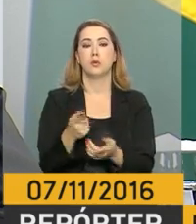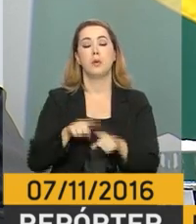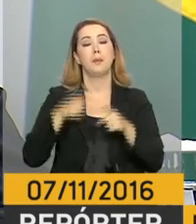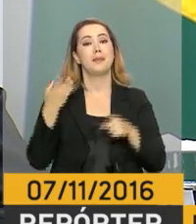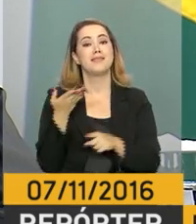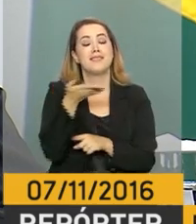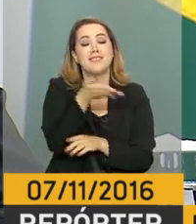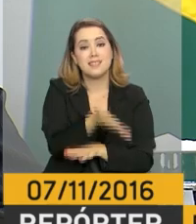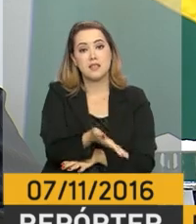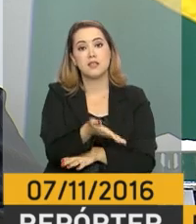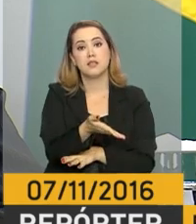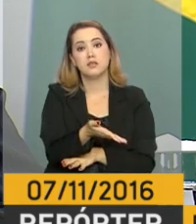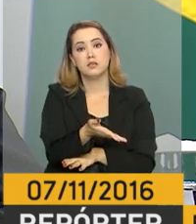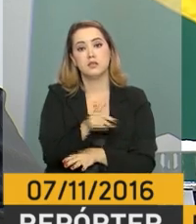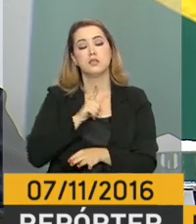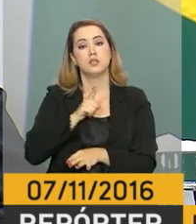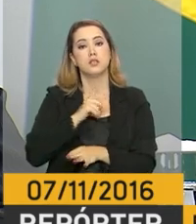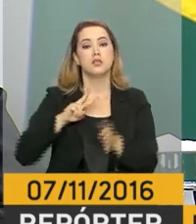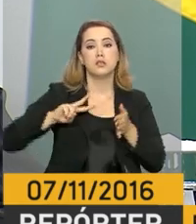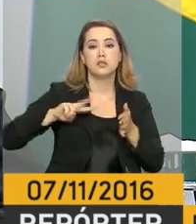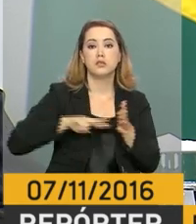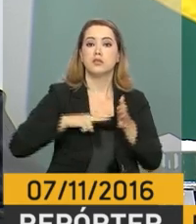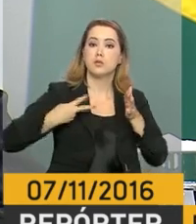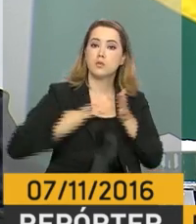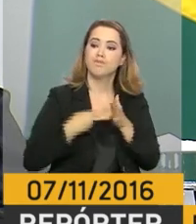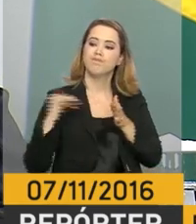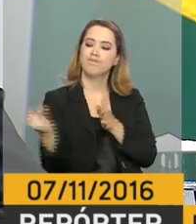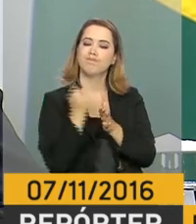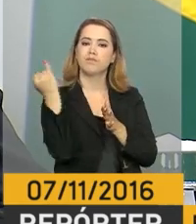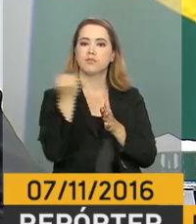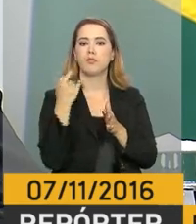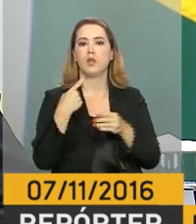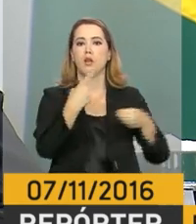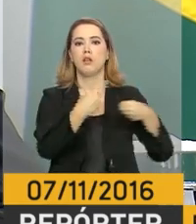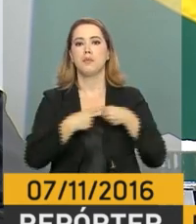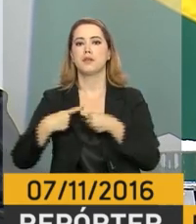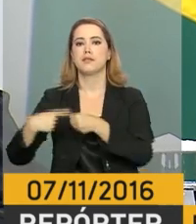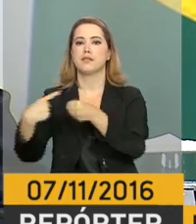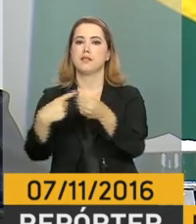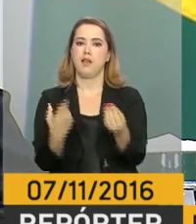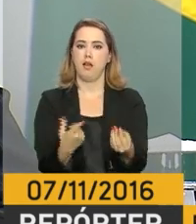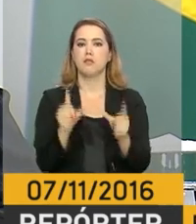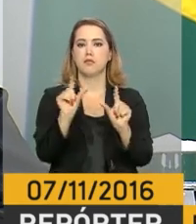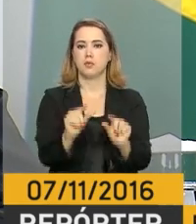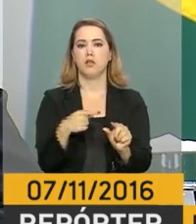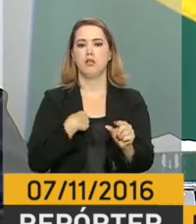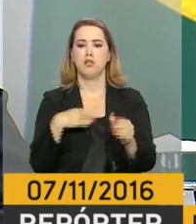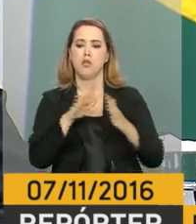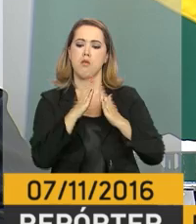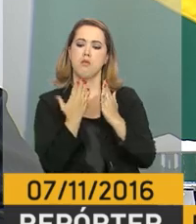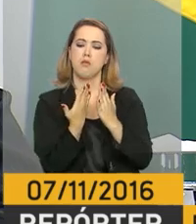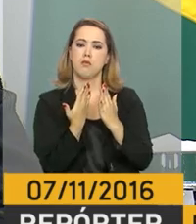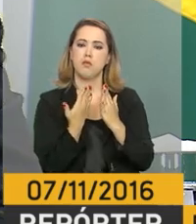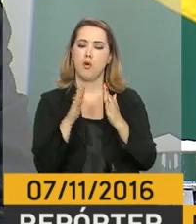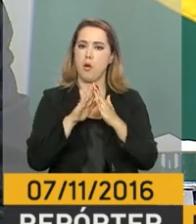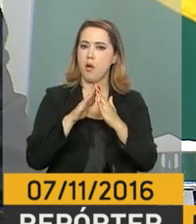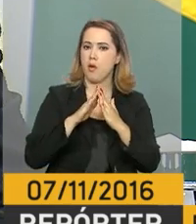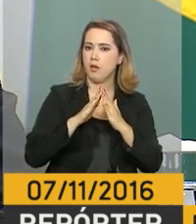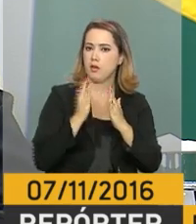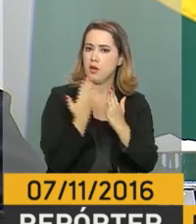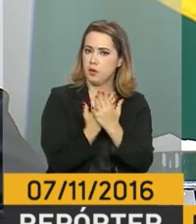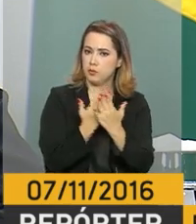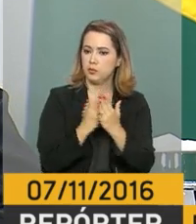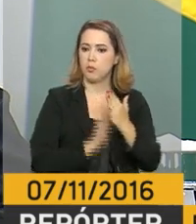estas, particularmente, têm uma significação muito especial para os municípios, porque às vezes uma creche, uma escola, uma UPA, uma